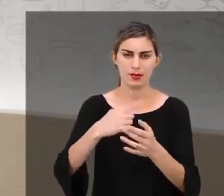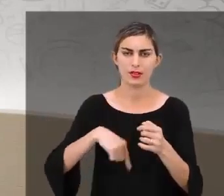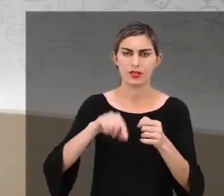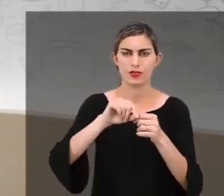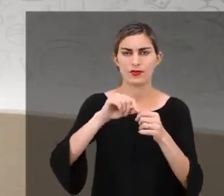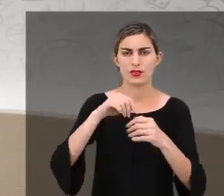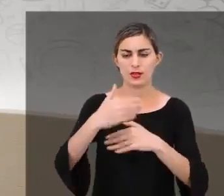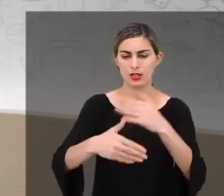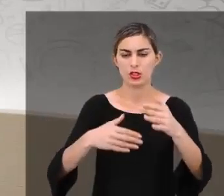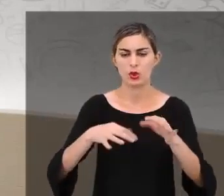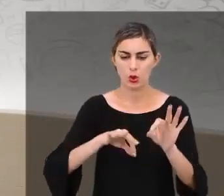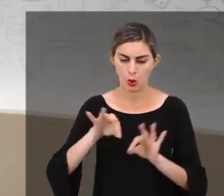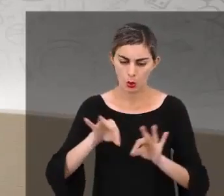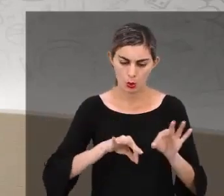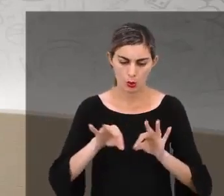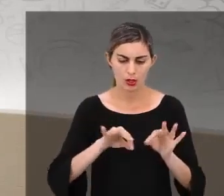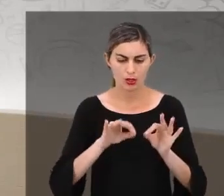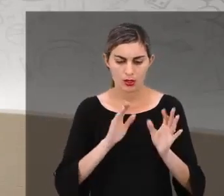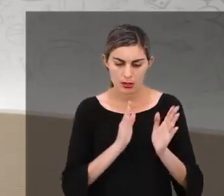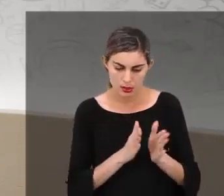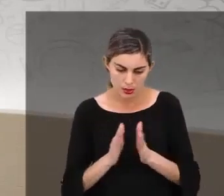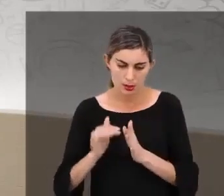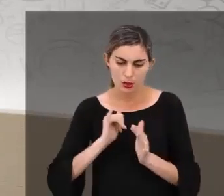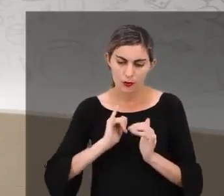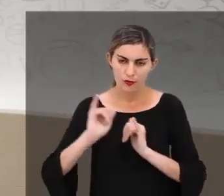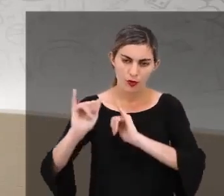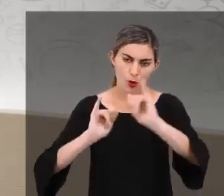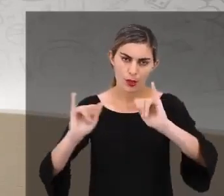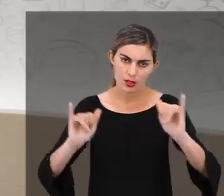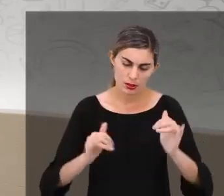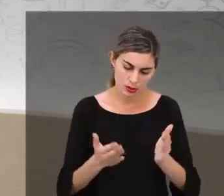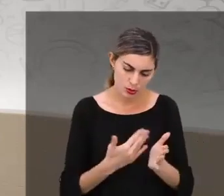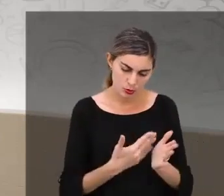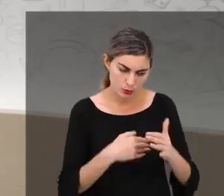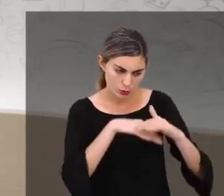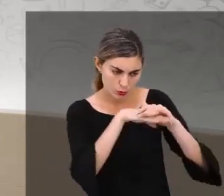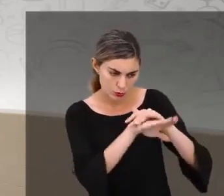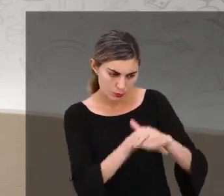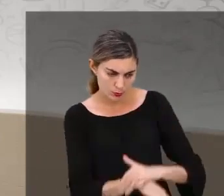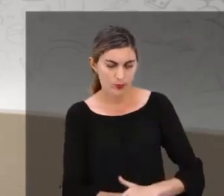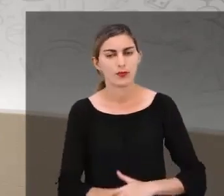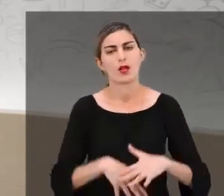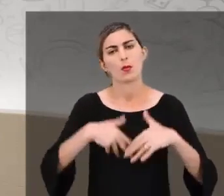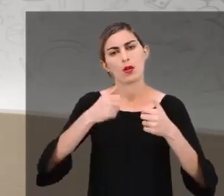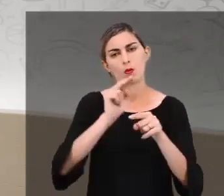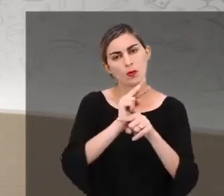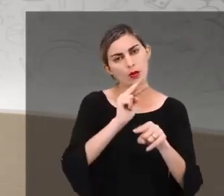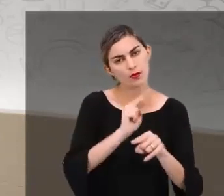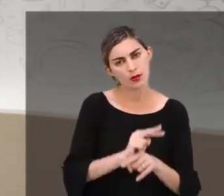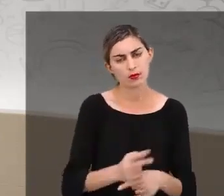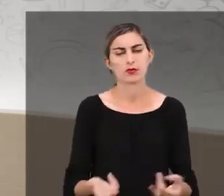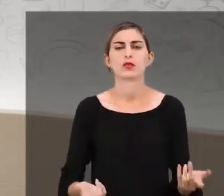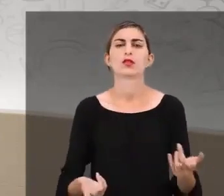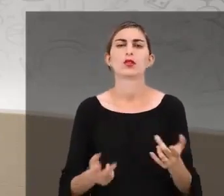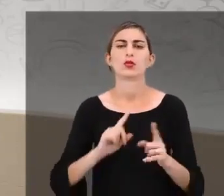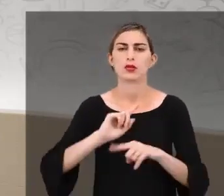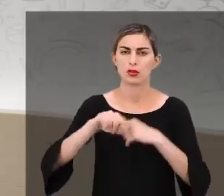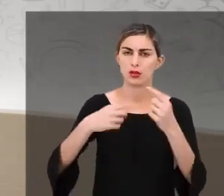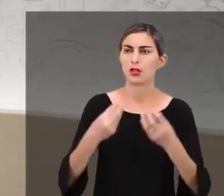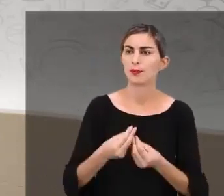o processo de tratamento de informação, organizando essa informação, guardando ela da melhor forma, preservando ela, para